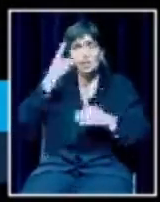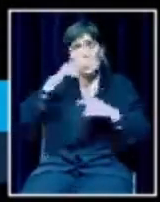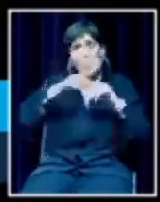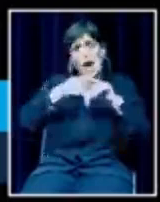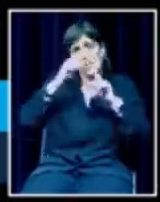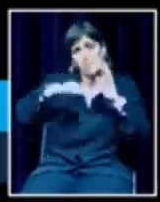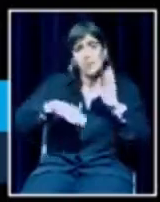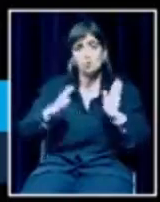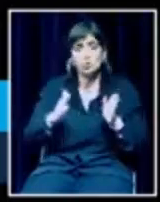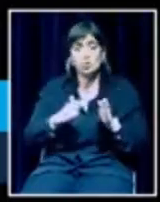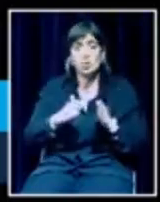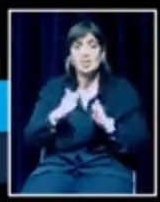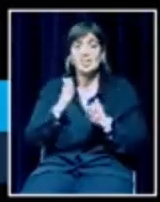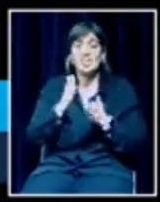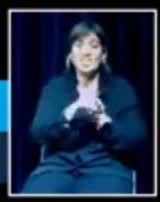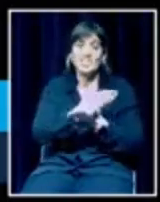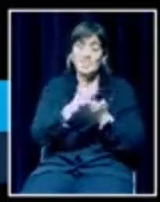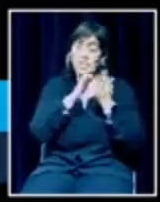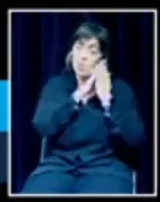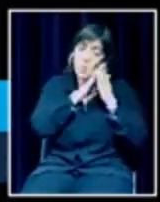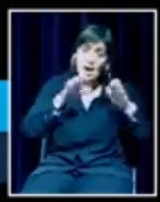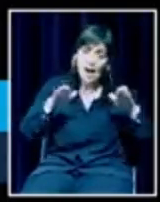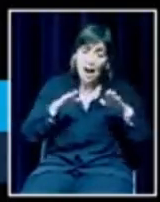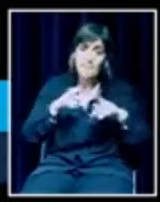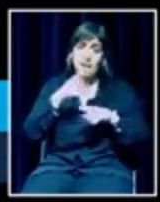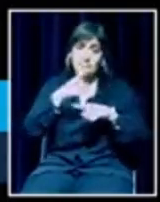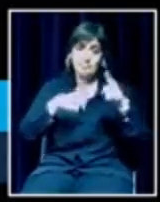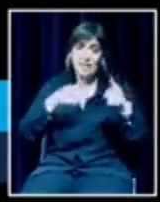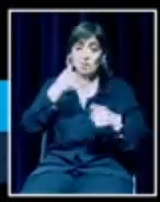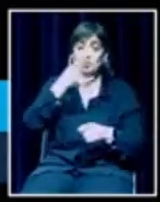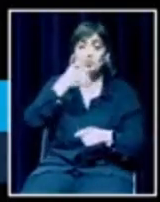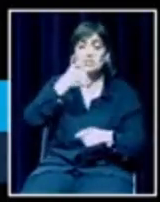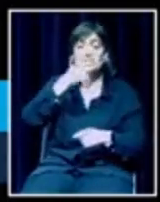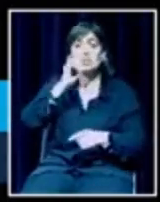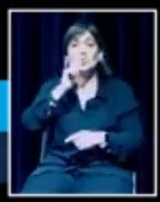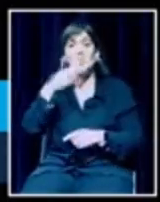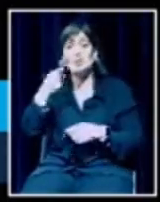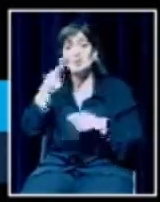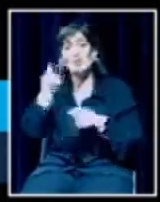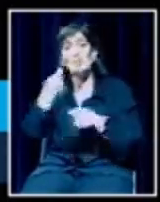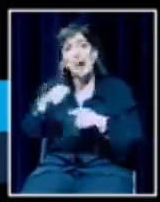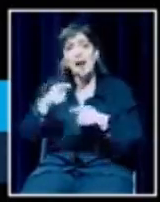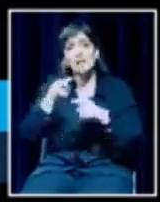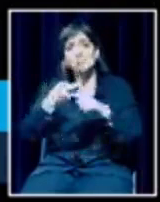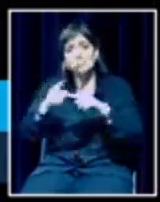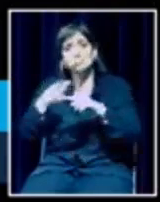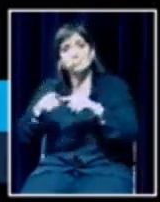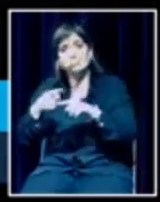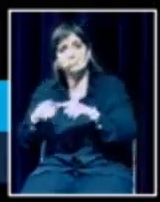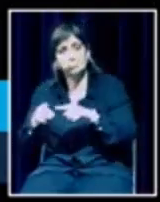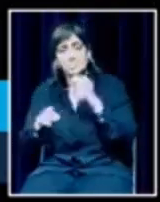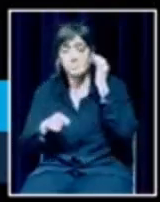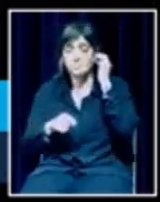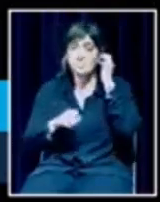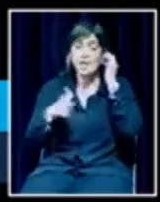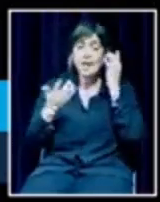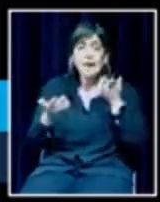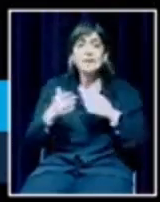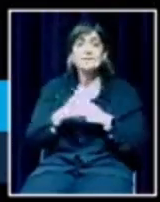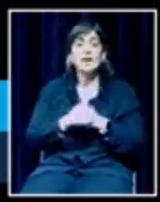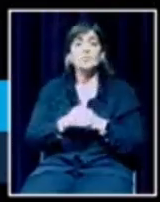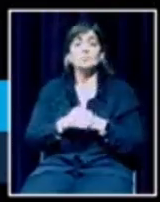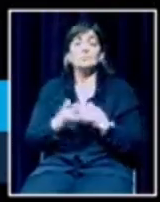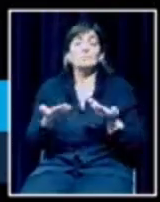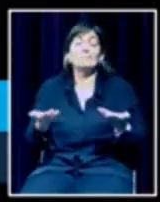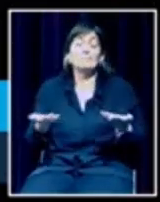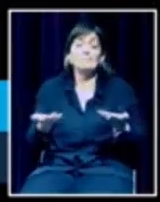a dividiu uma cama a 250 Euros por mês resultados a